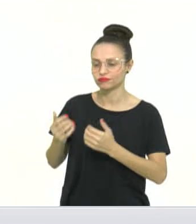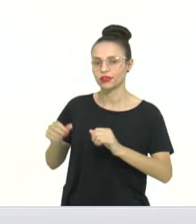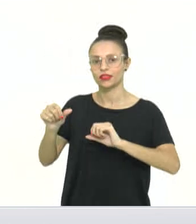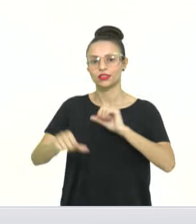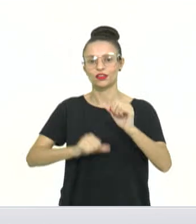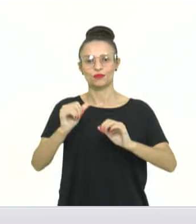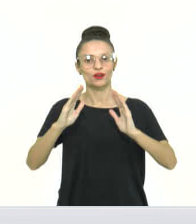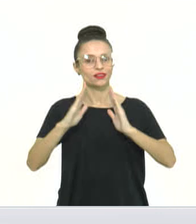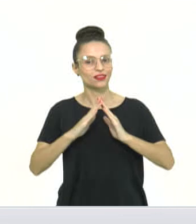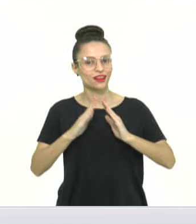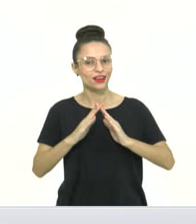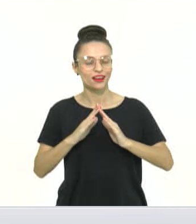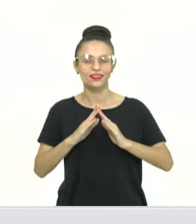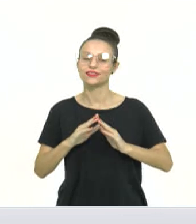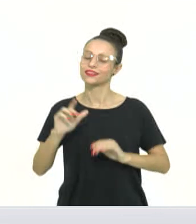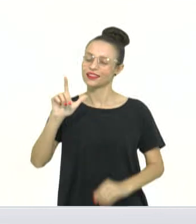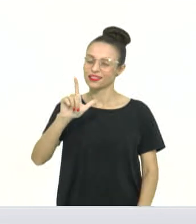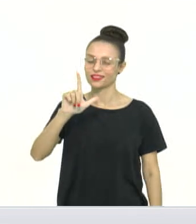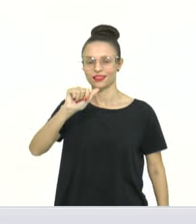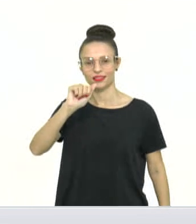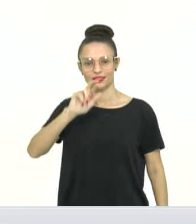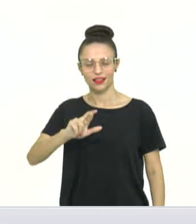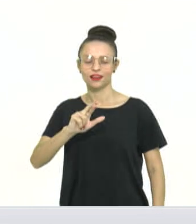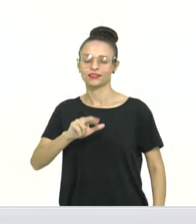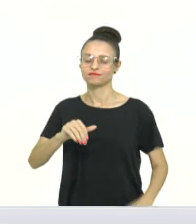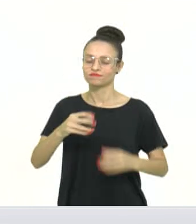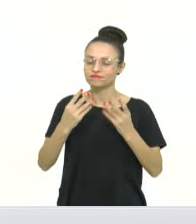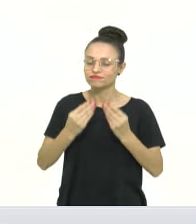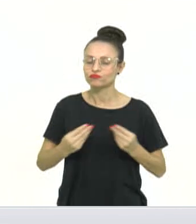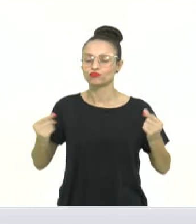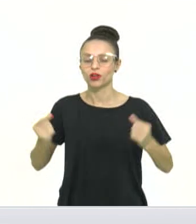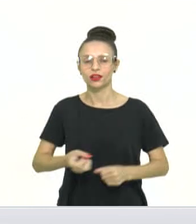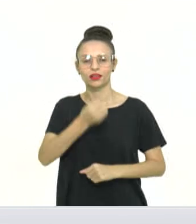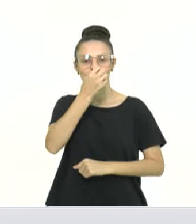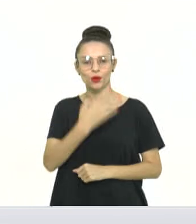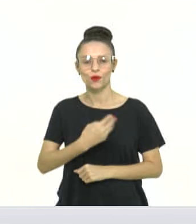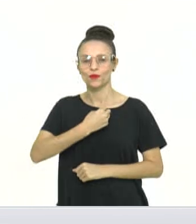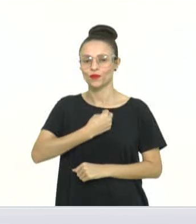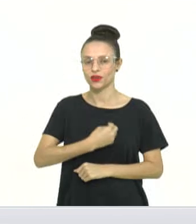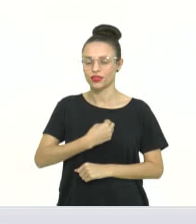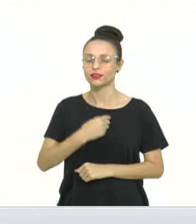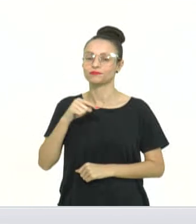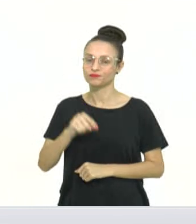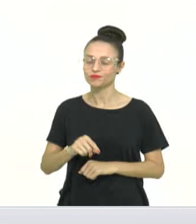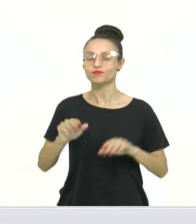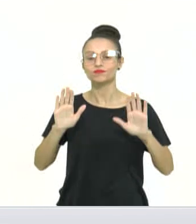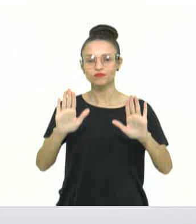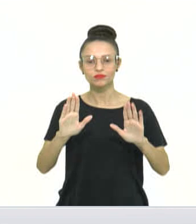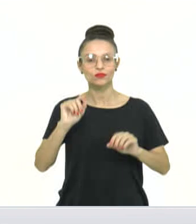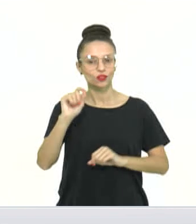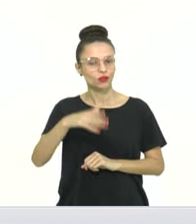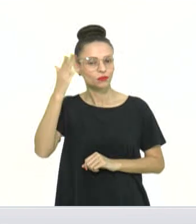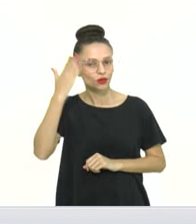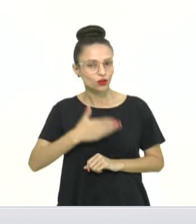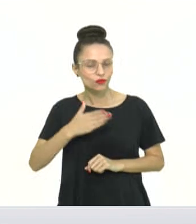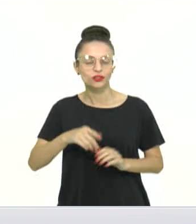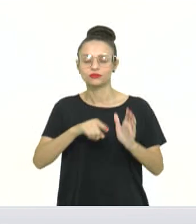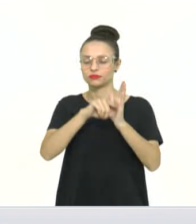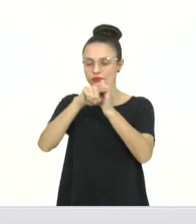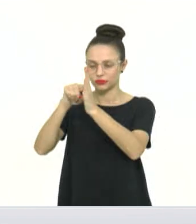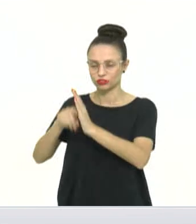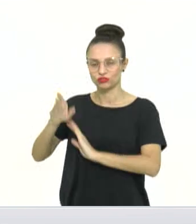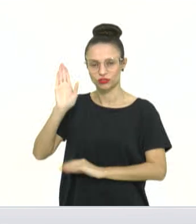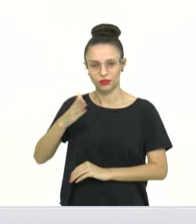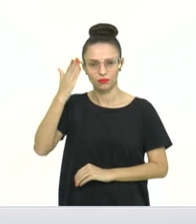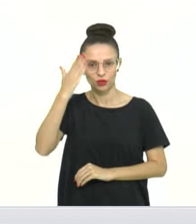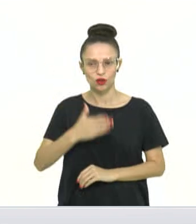suas casas em lar. Estão levando beleza para dentro de casa, apontou. Já foi comprovado em